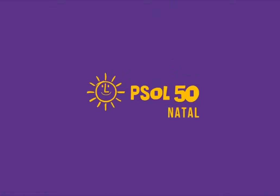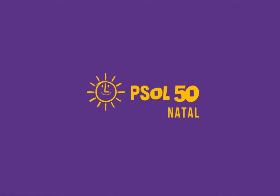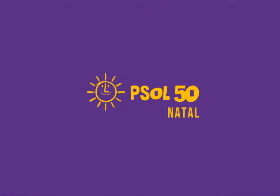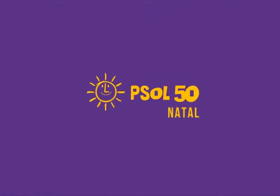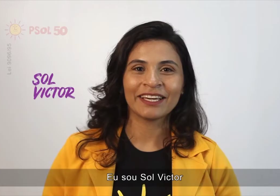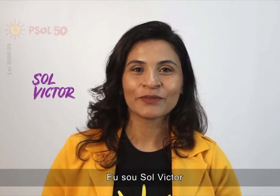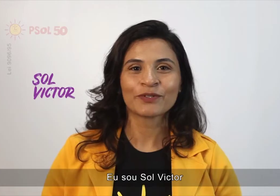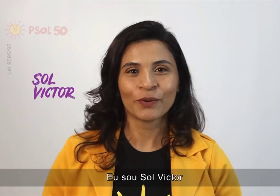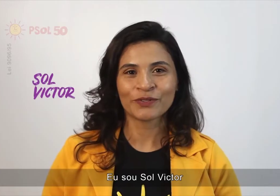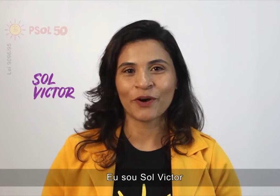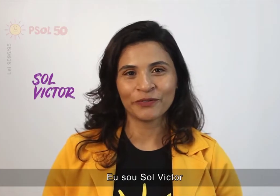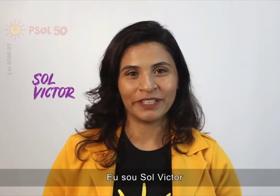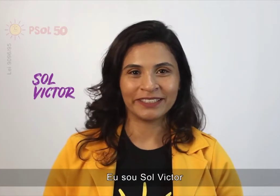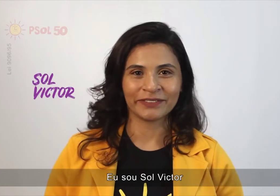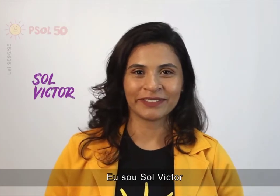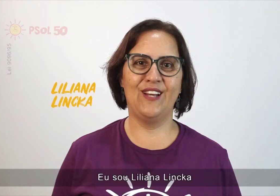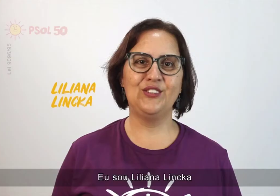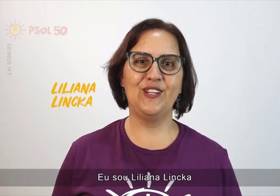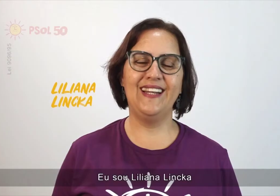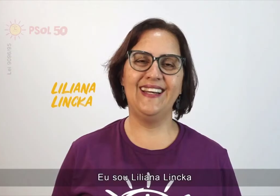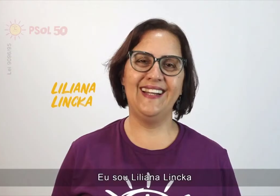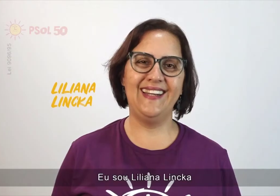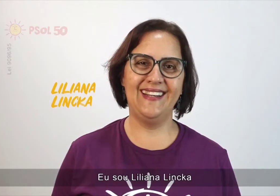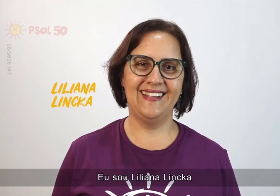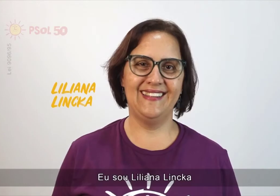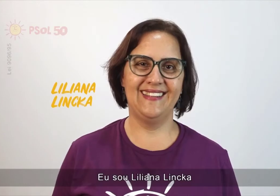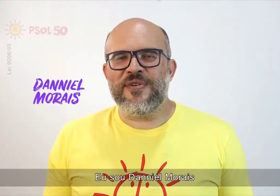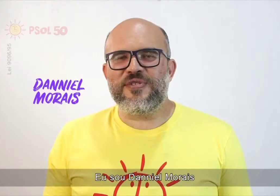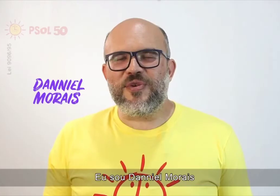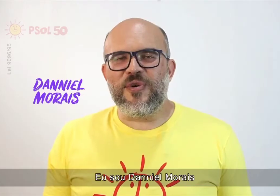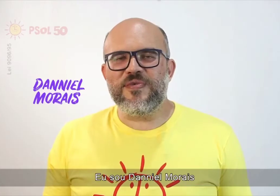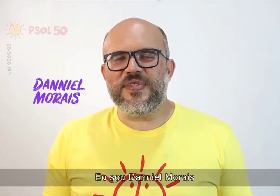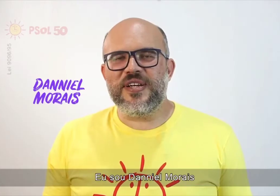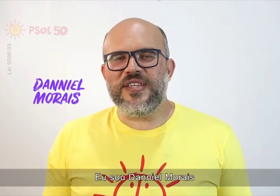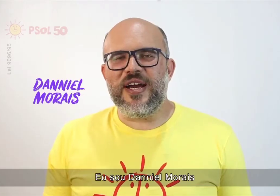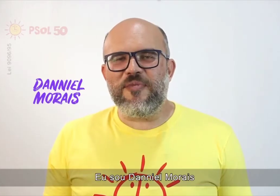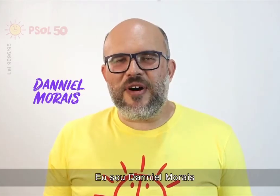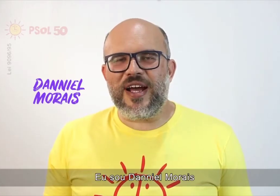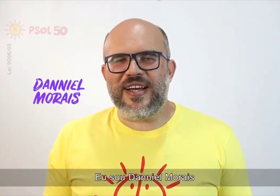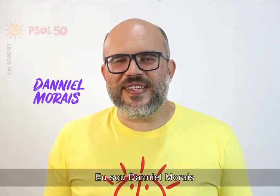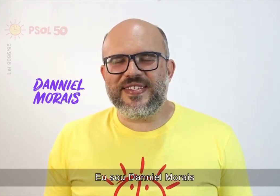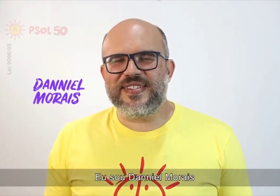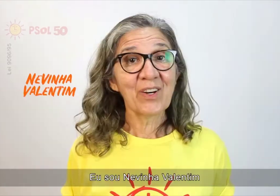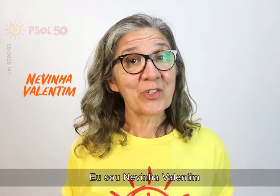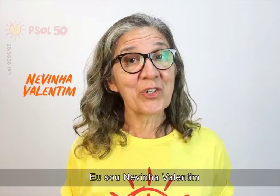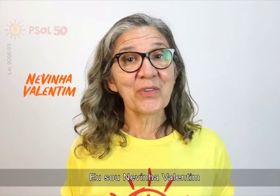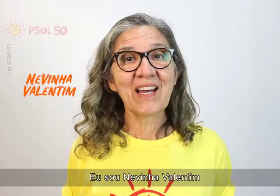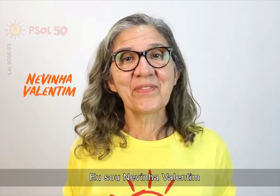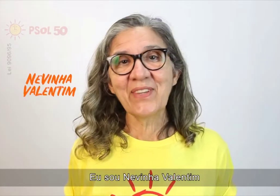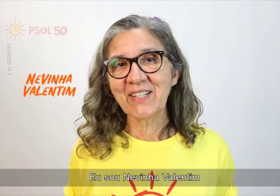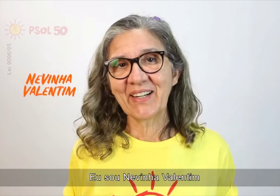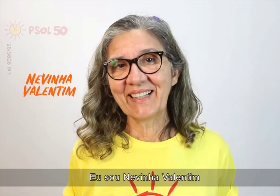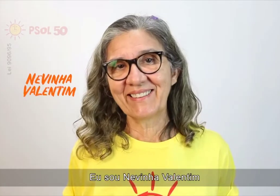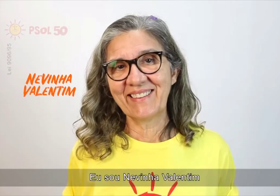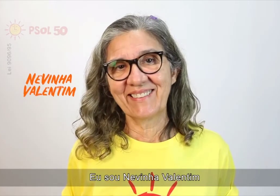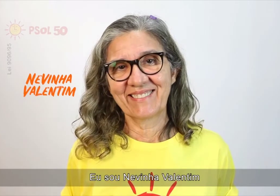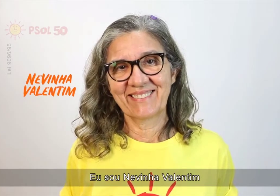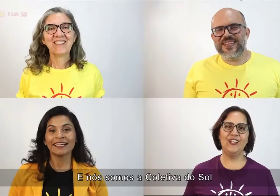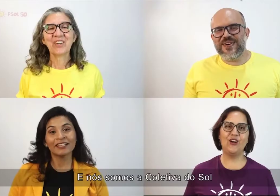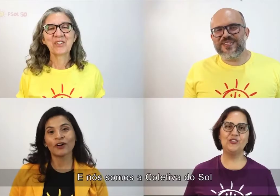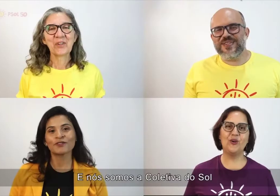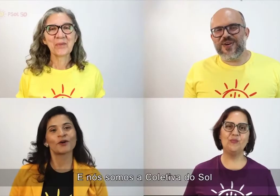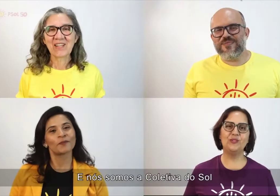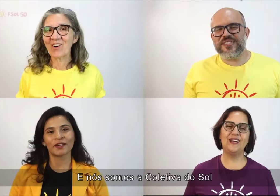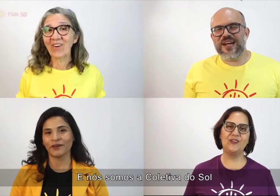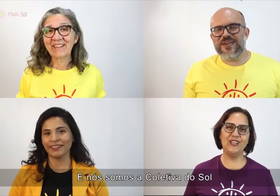Pessoal 50. Eu sou o Sol Victor. Eu sou Liliana Linca. Eu sou Daniel Moraes. Eu sou Nevinha Valentim.